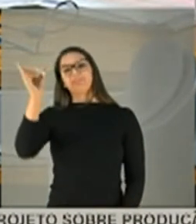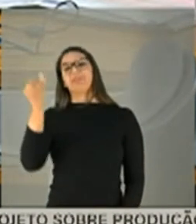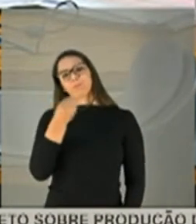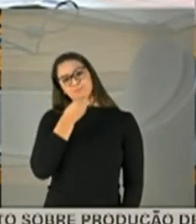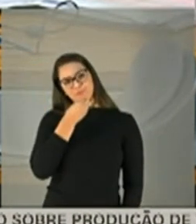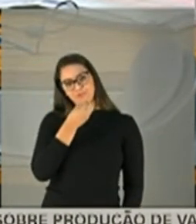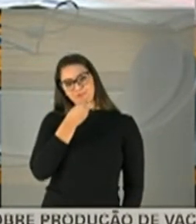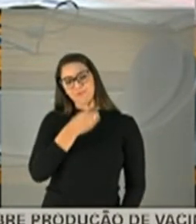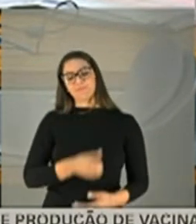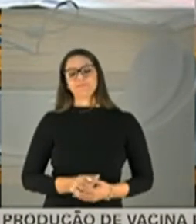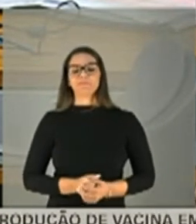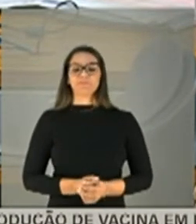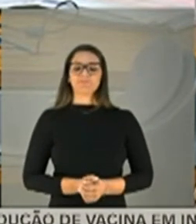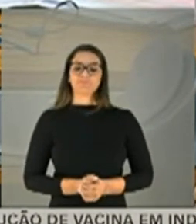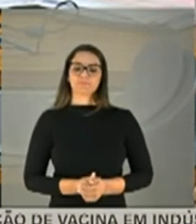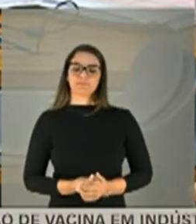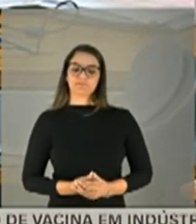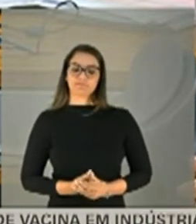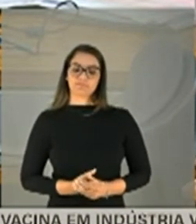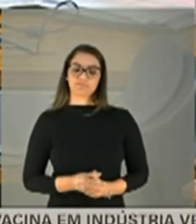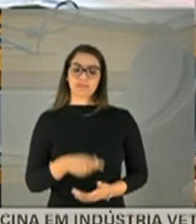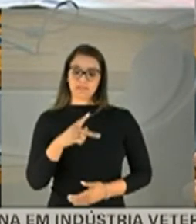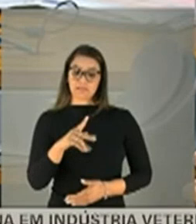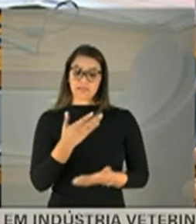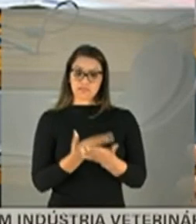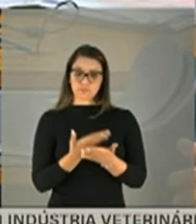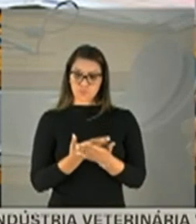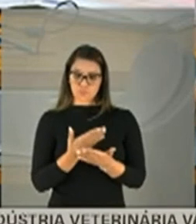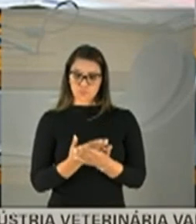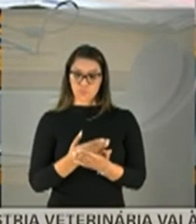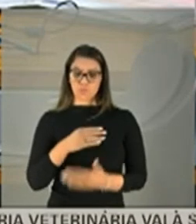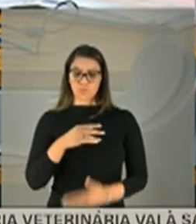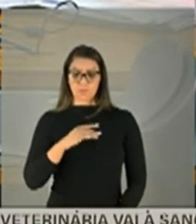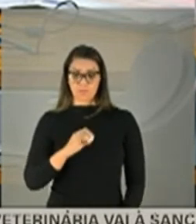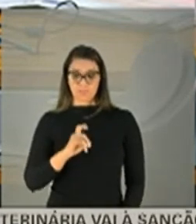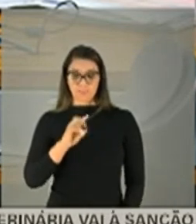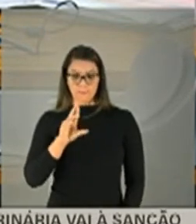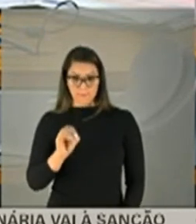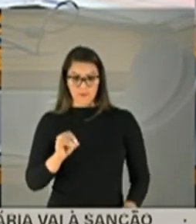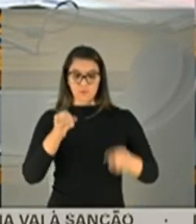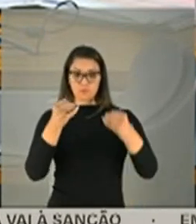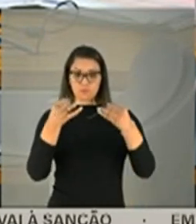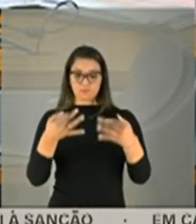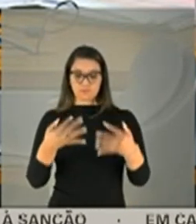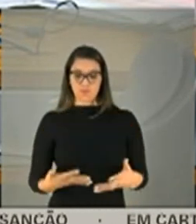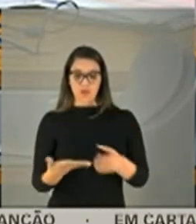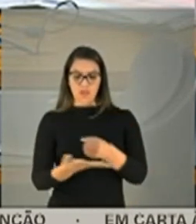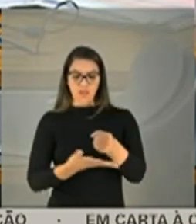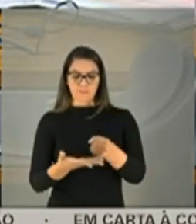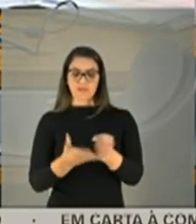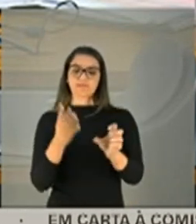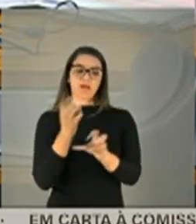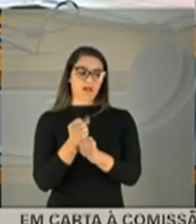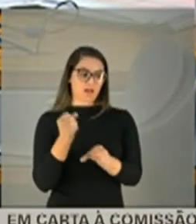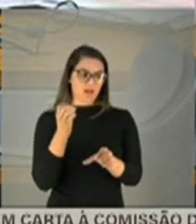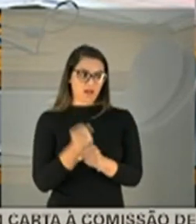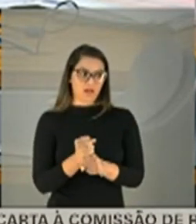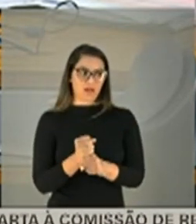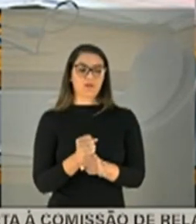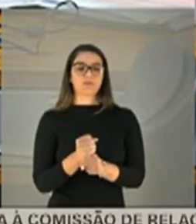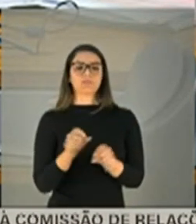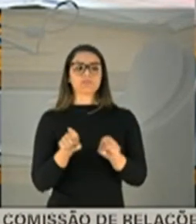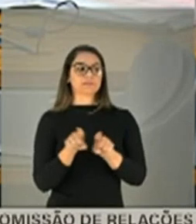nesse estudo, primeiro, o doutor Pedro colocou que a base de cálculo também levou em